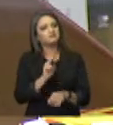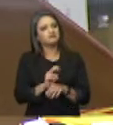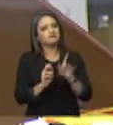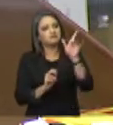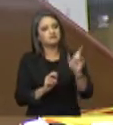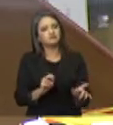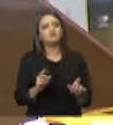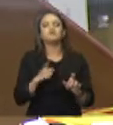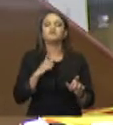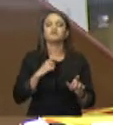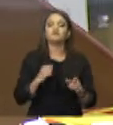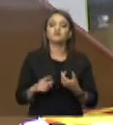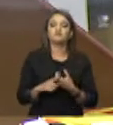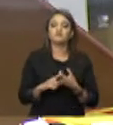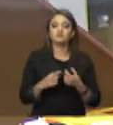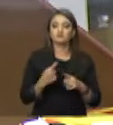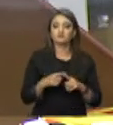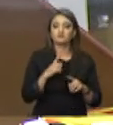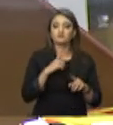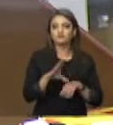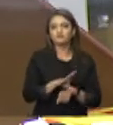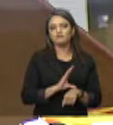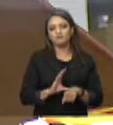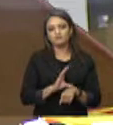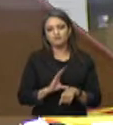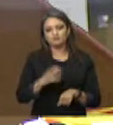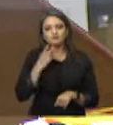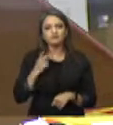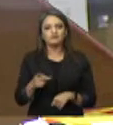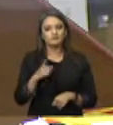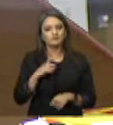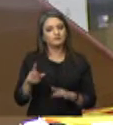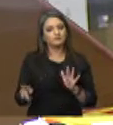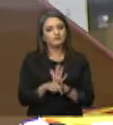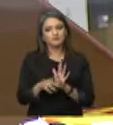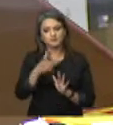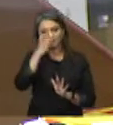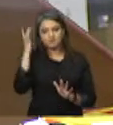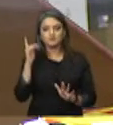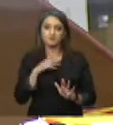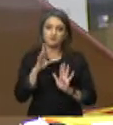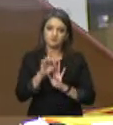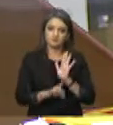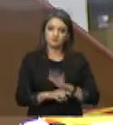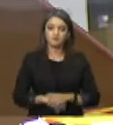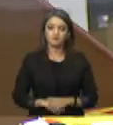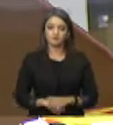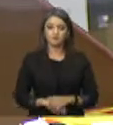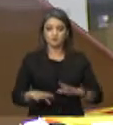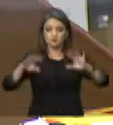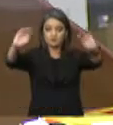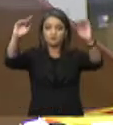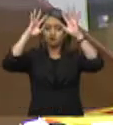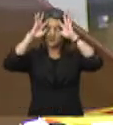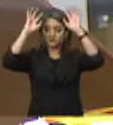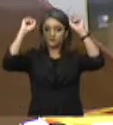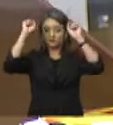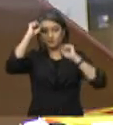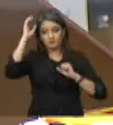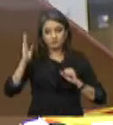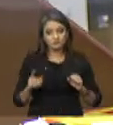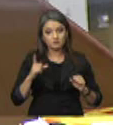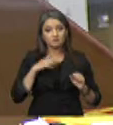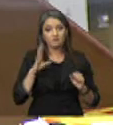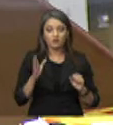mais benéfica insculpido no artigo 5º incisos 40 da carta da República alcança aquelas que disciplina o referido direito os tribunais brasileiros já têm